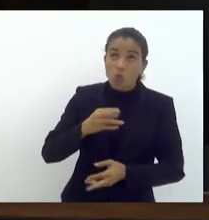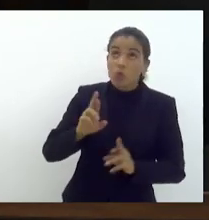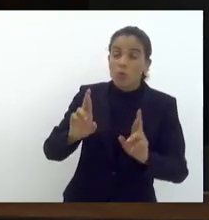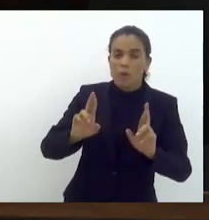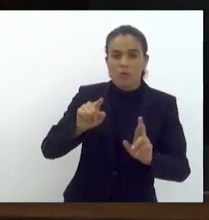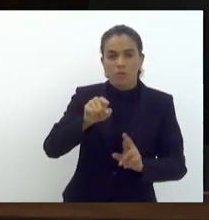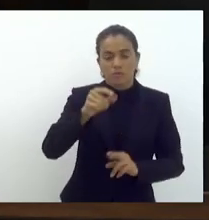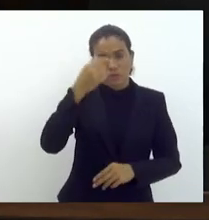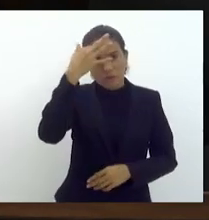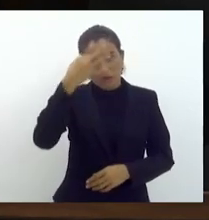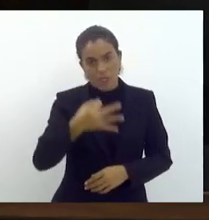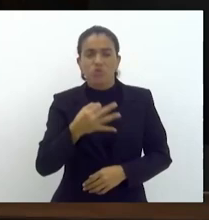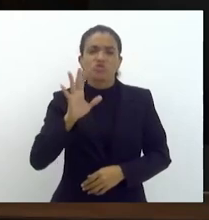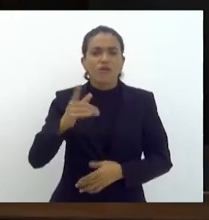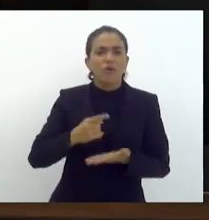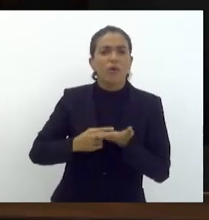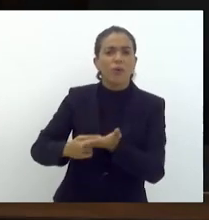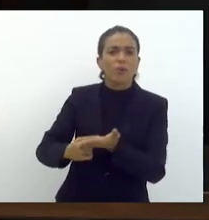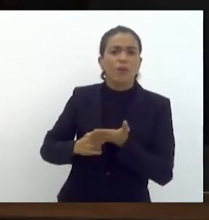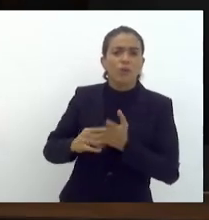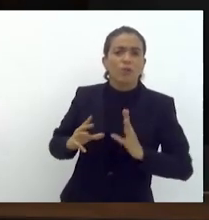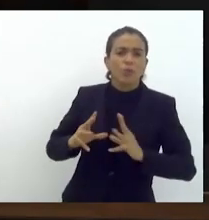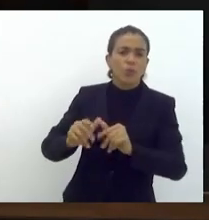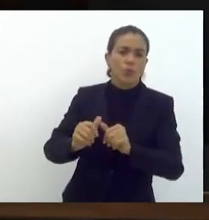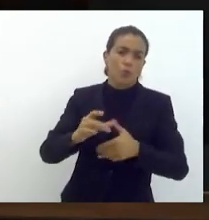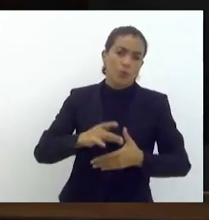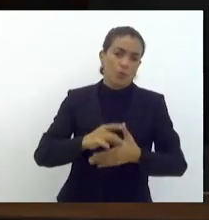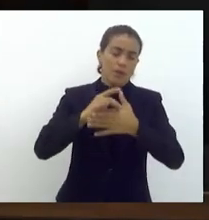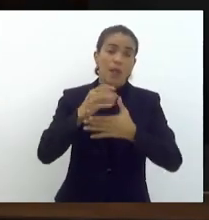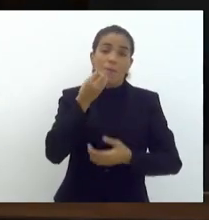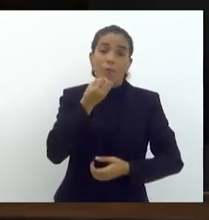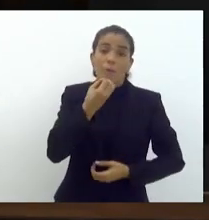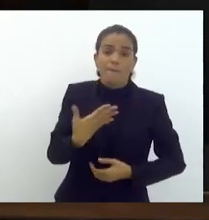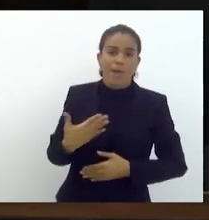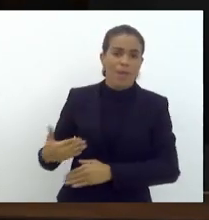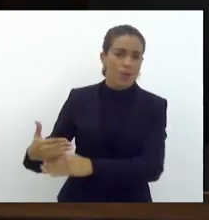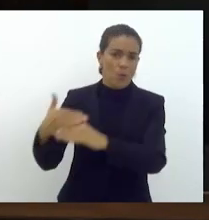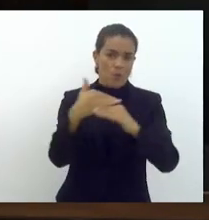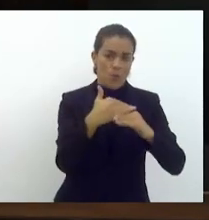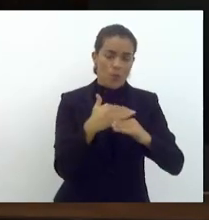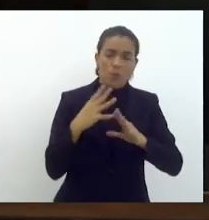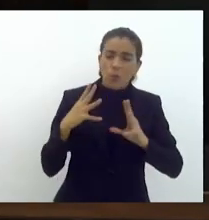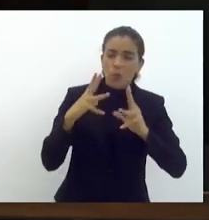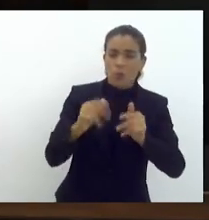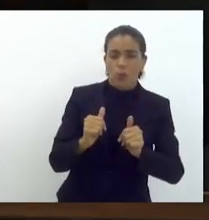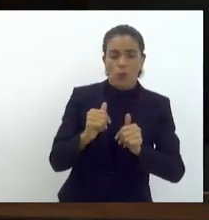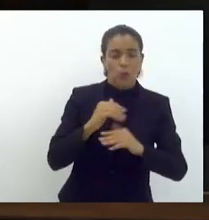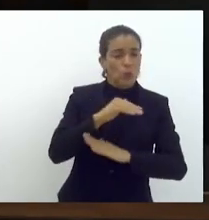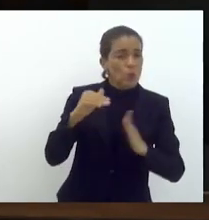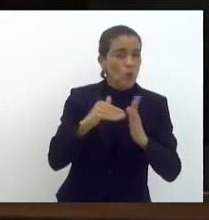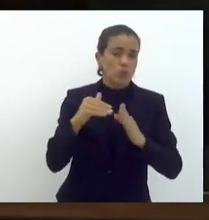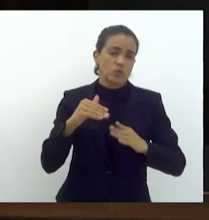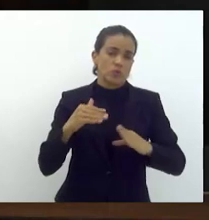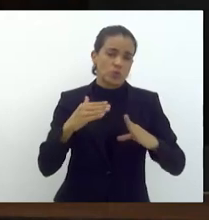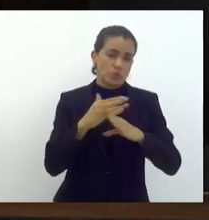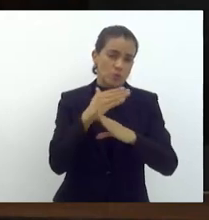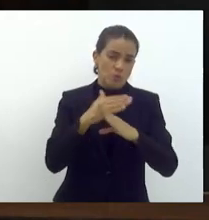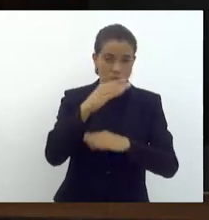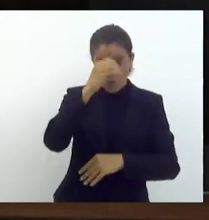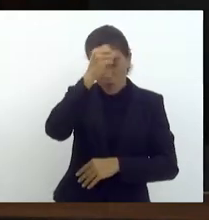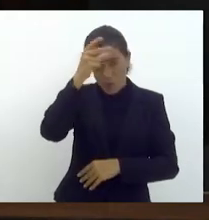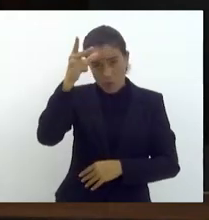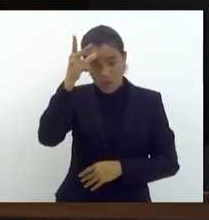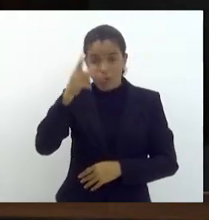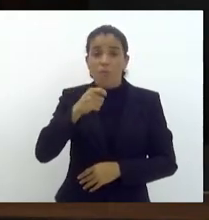mas foi acordado com todos os líderes é para o bem comum de todos os municípios em especial os que não estão fazendo parte aí